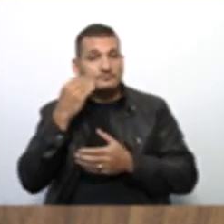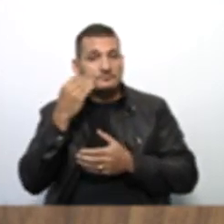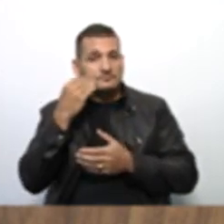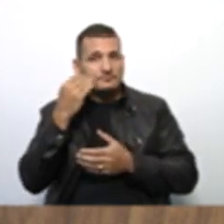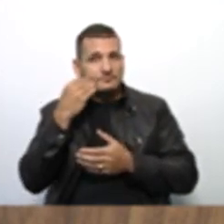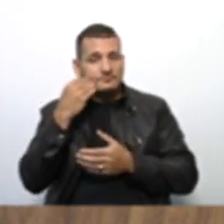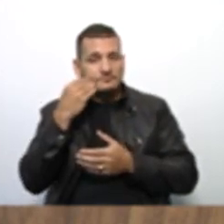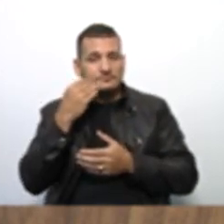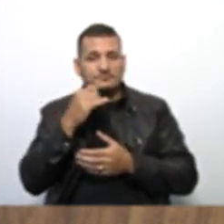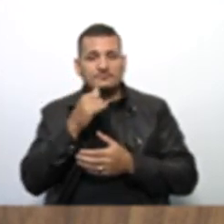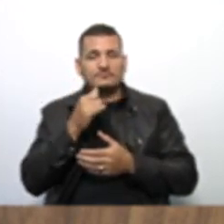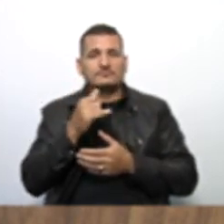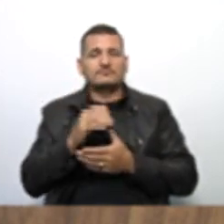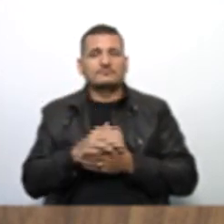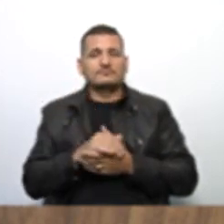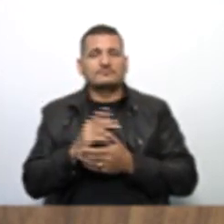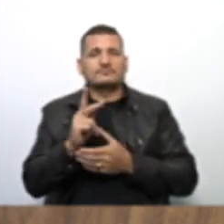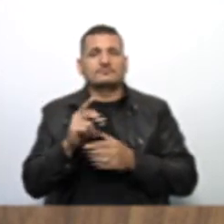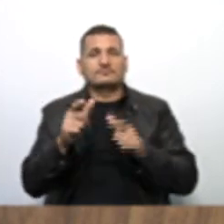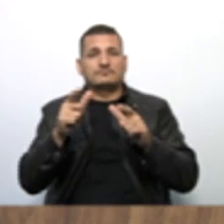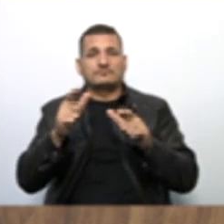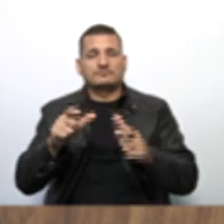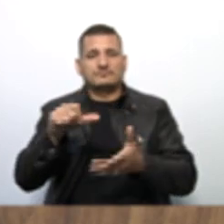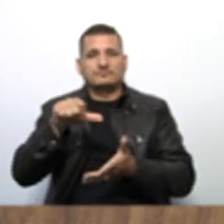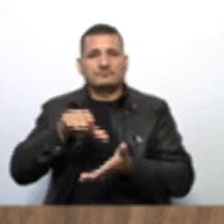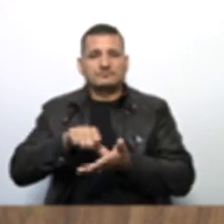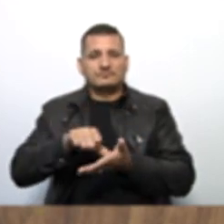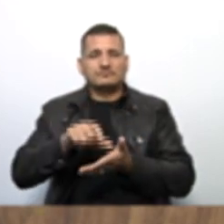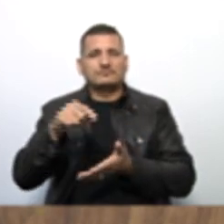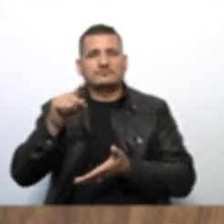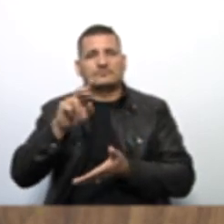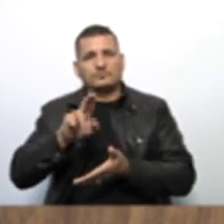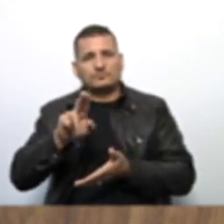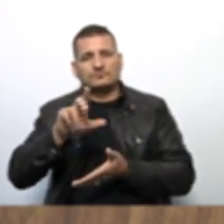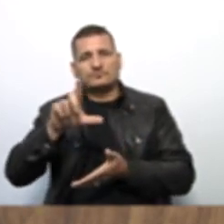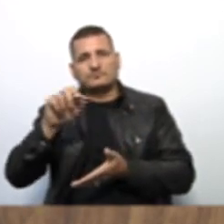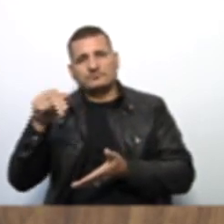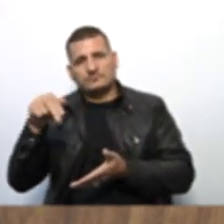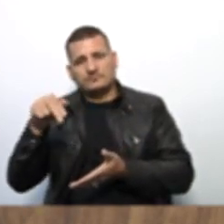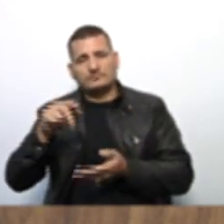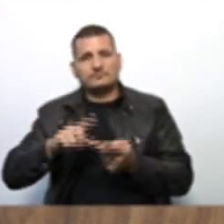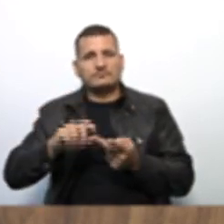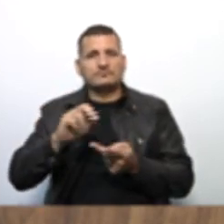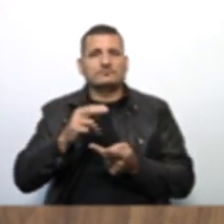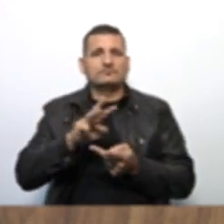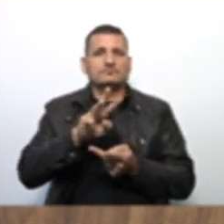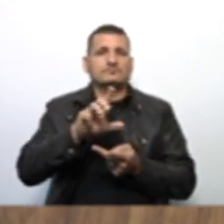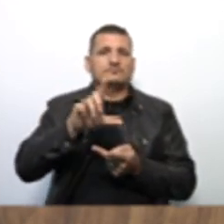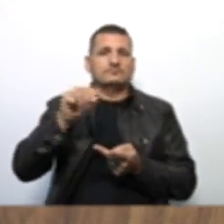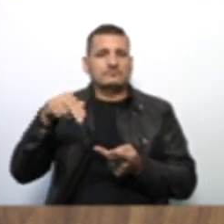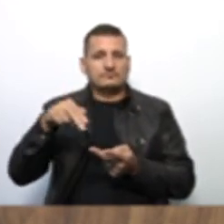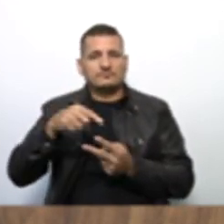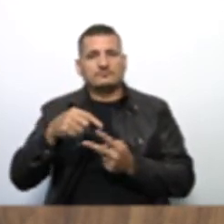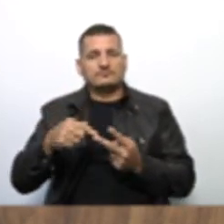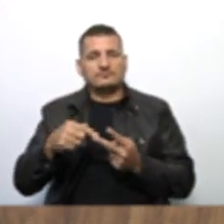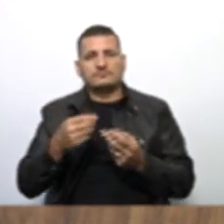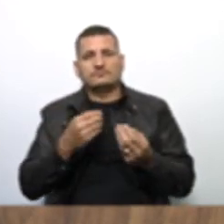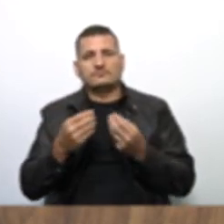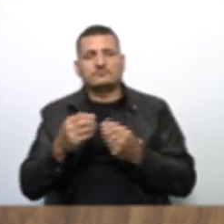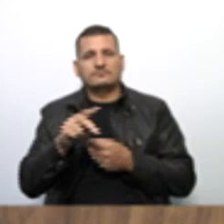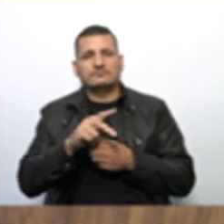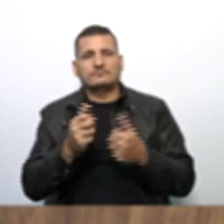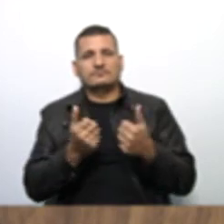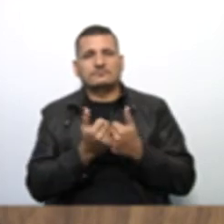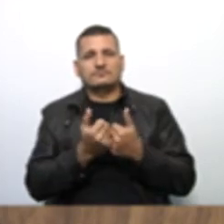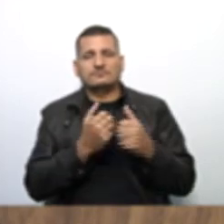se na localidade de vocês, no polo de vocês estão utilizando uma LAN ou uma WLAN para que o tutor possa se comunicar com a gente. Então já